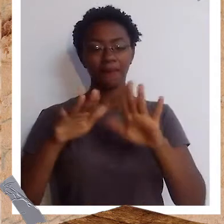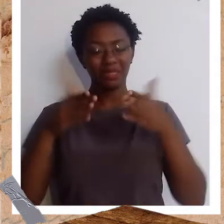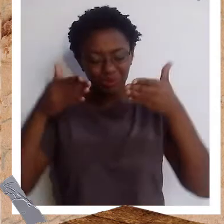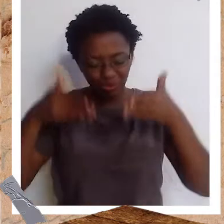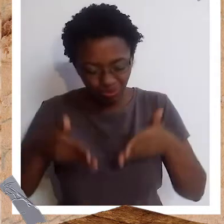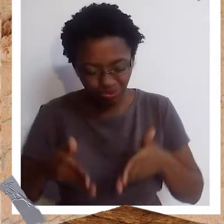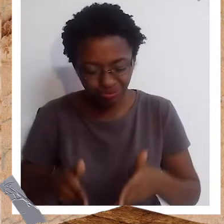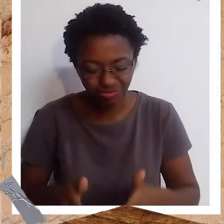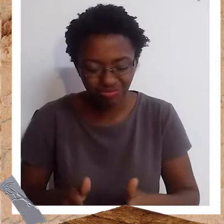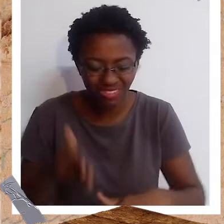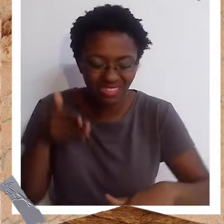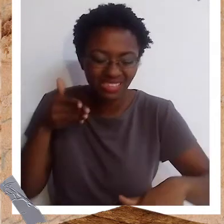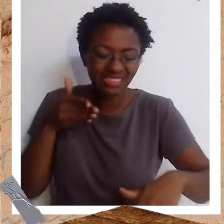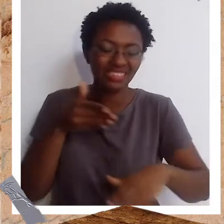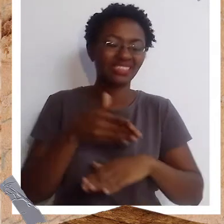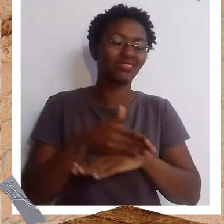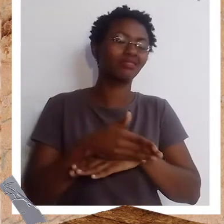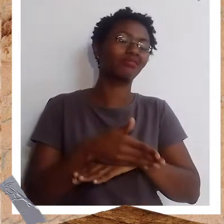bonito